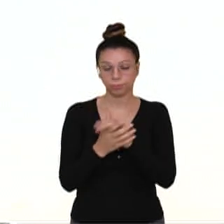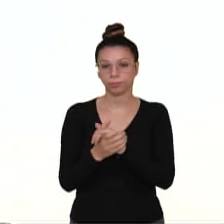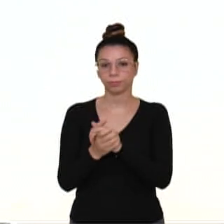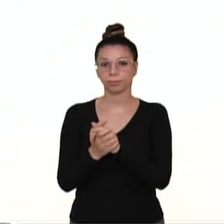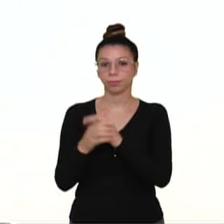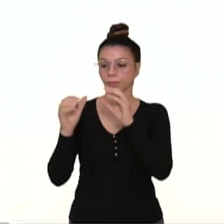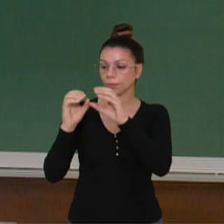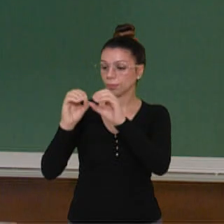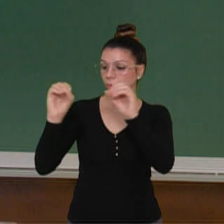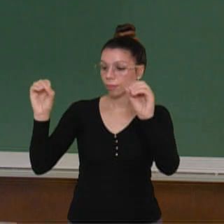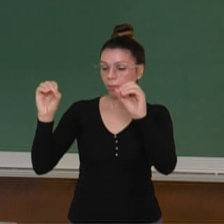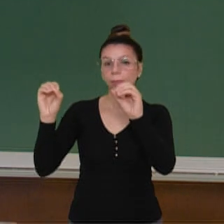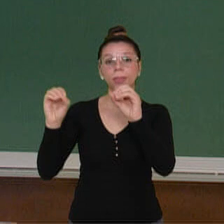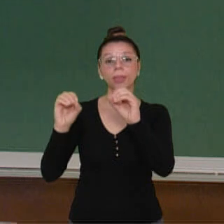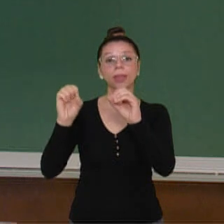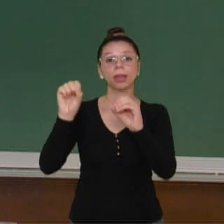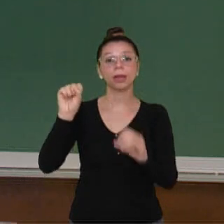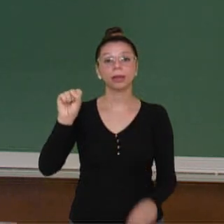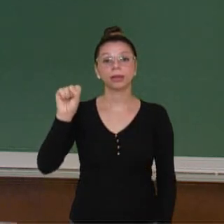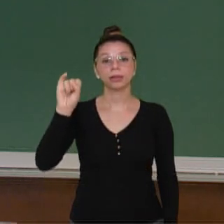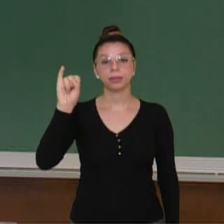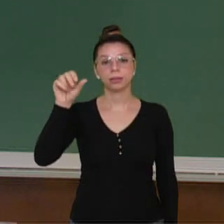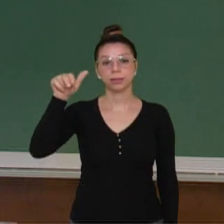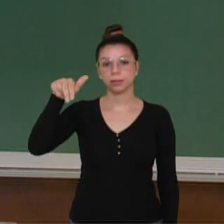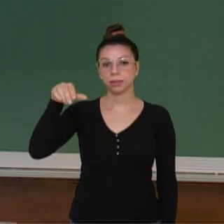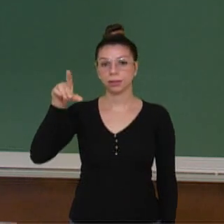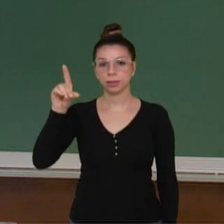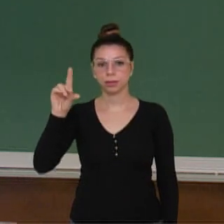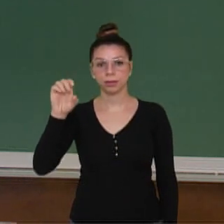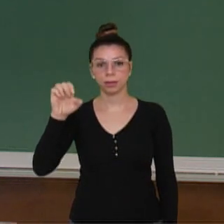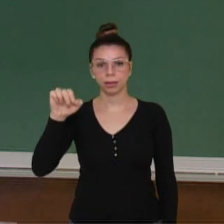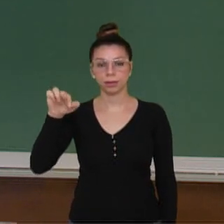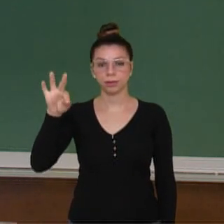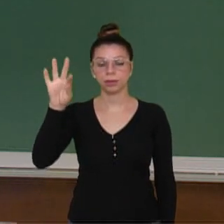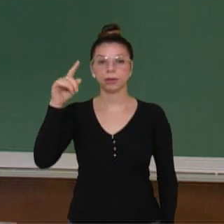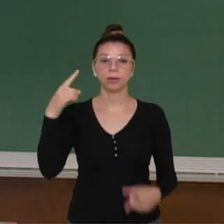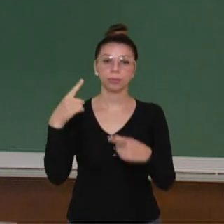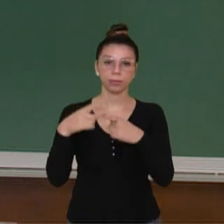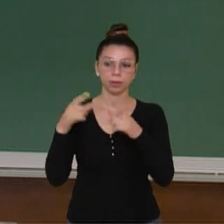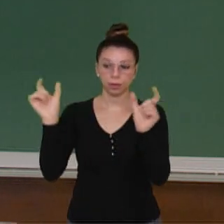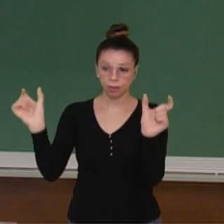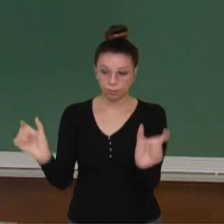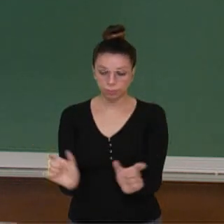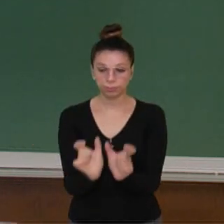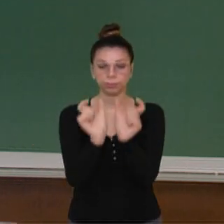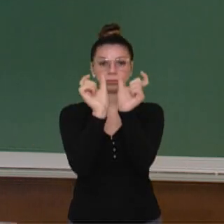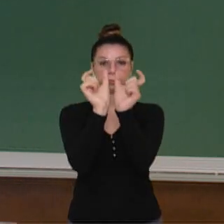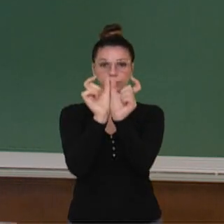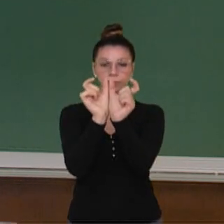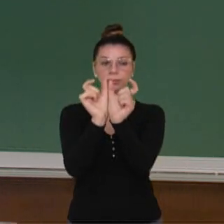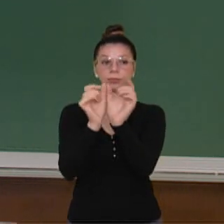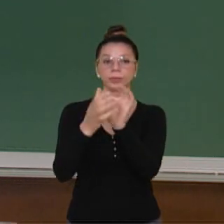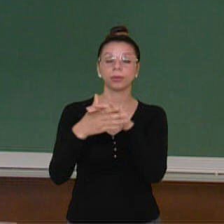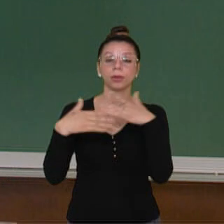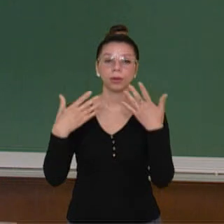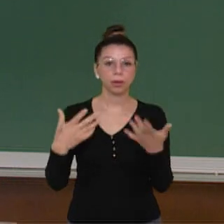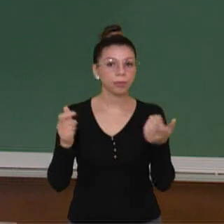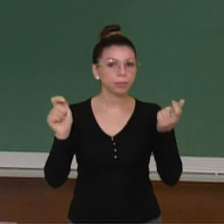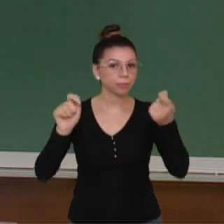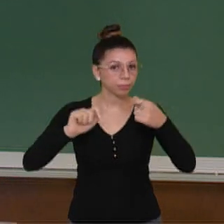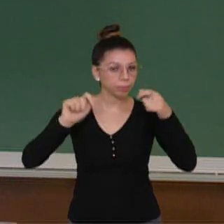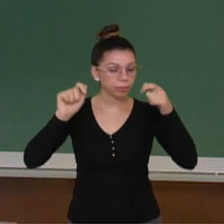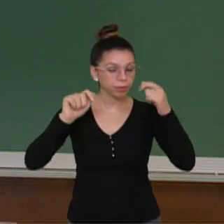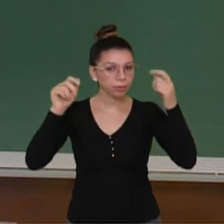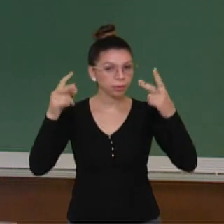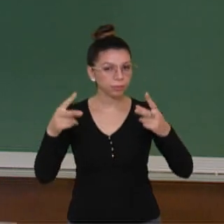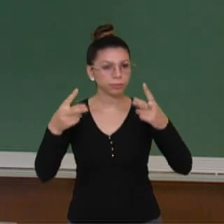chamamos de sindética porque tem conjunção, tá? Então vocês fazem essa observação